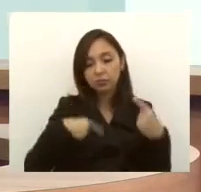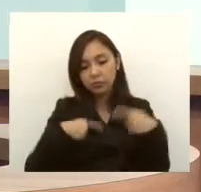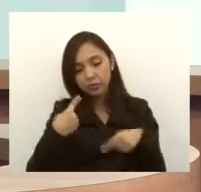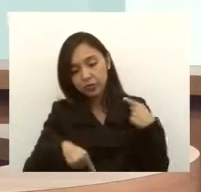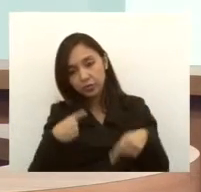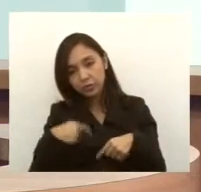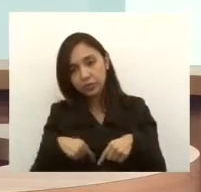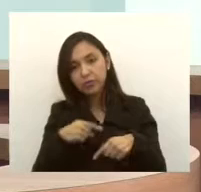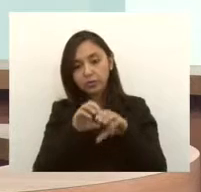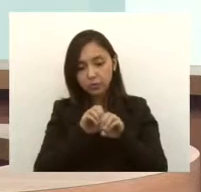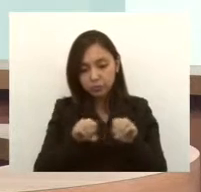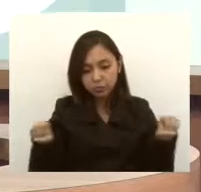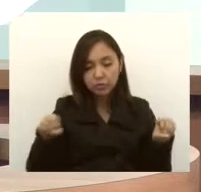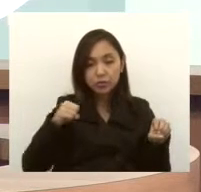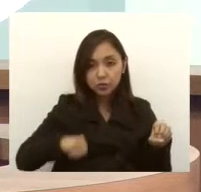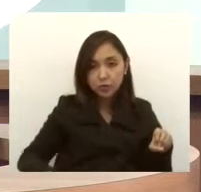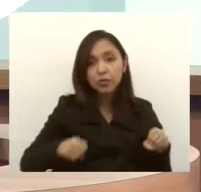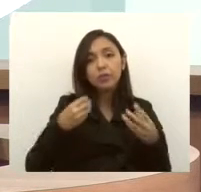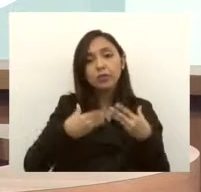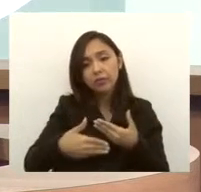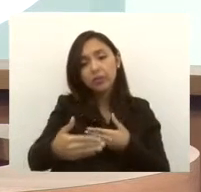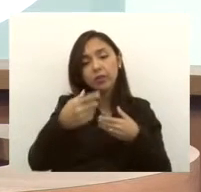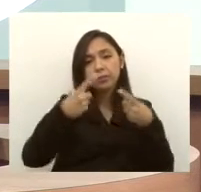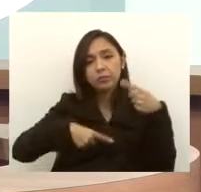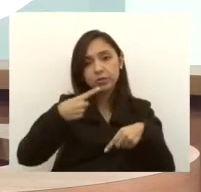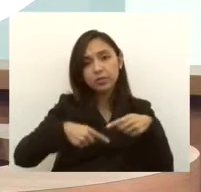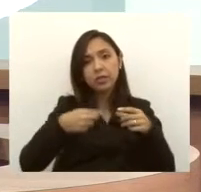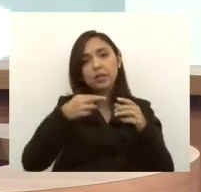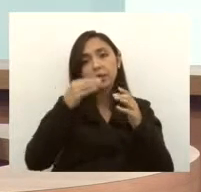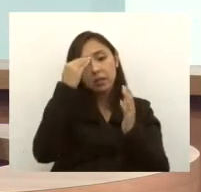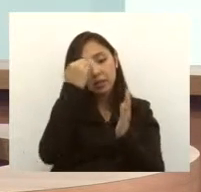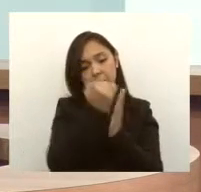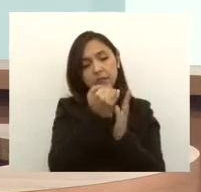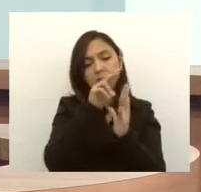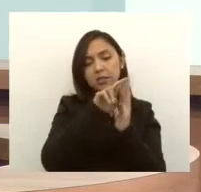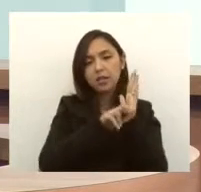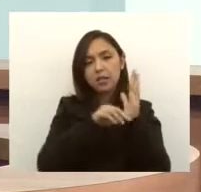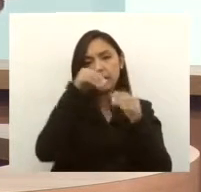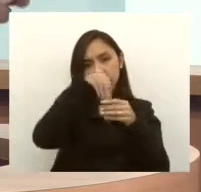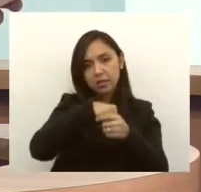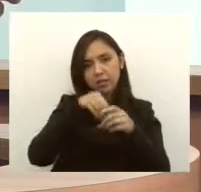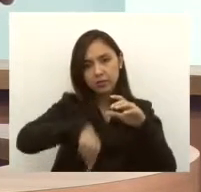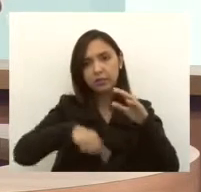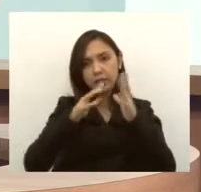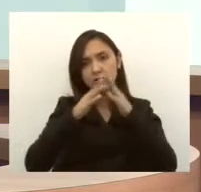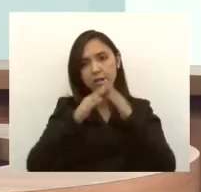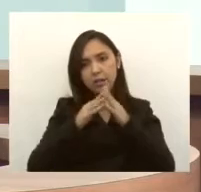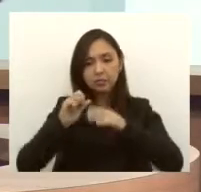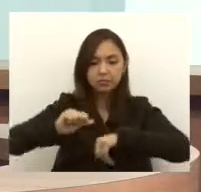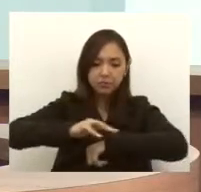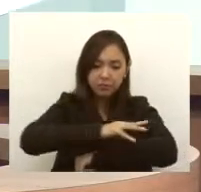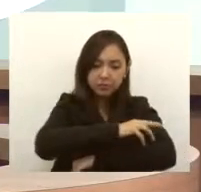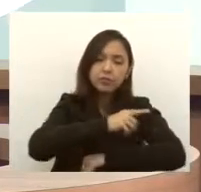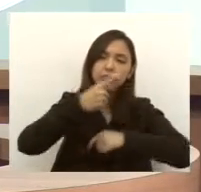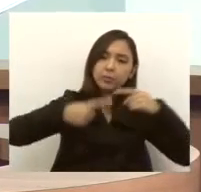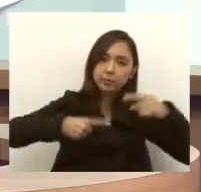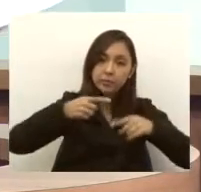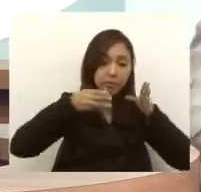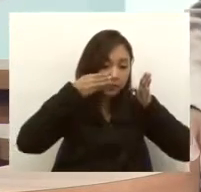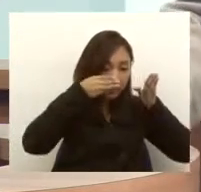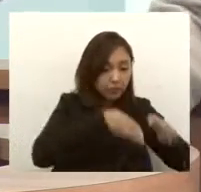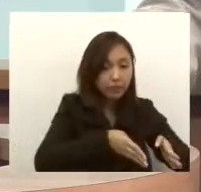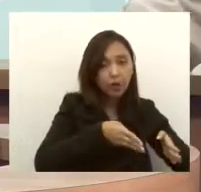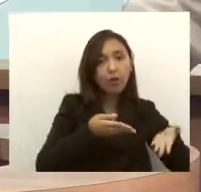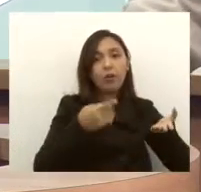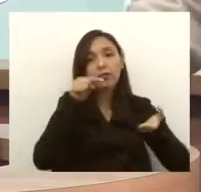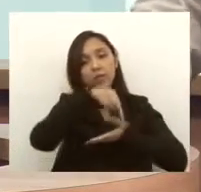a questão do esgoto? Vamos discutir. Vamos respeitar o regimento. É para discutir a questão da pavimentação? Vamos discutir a questão